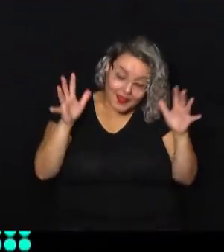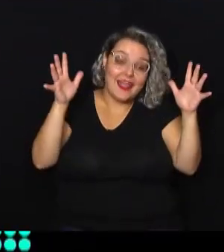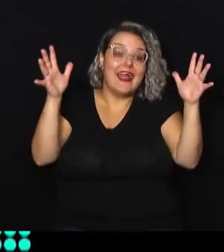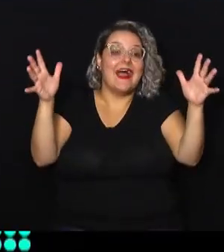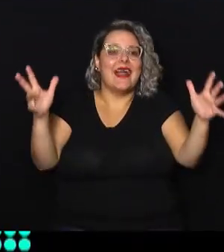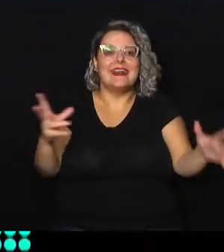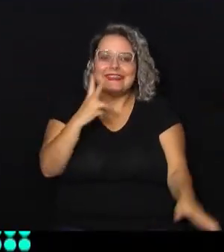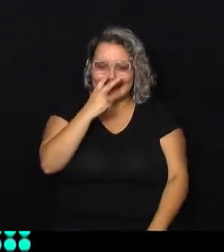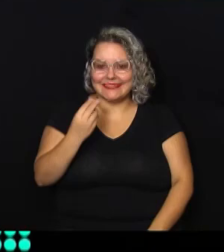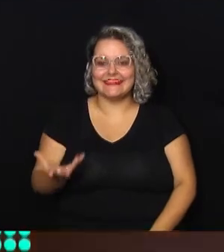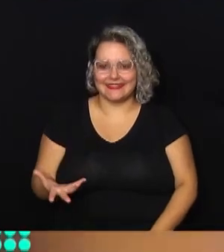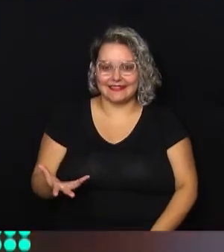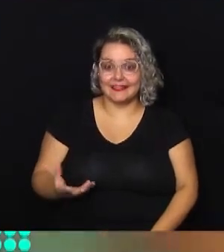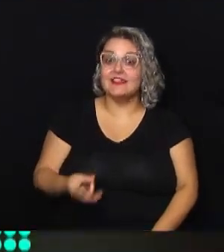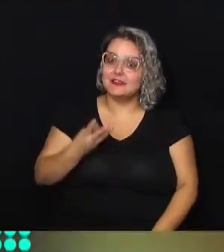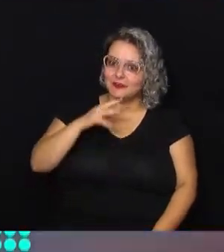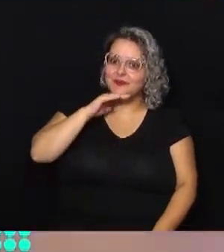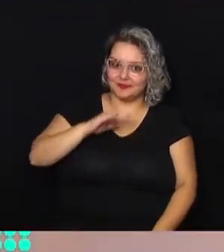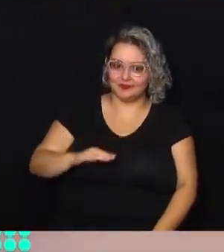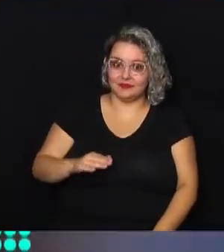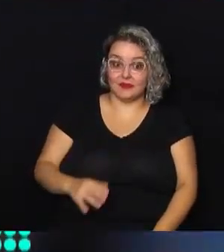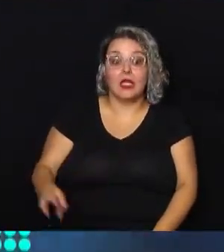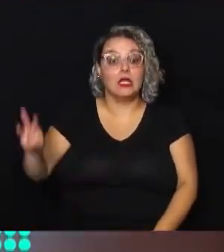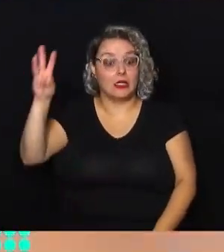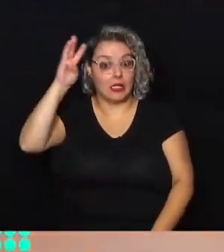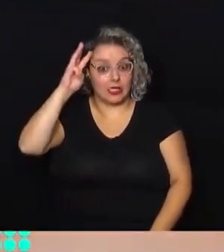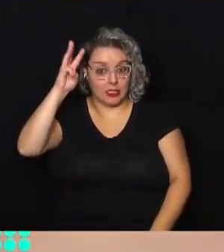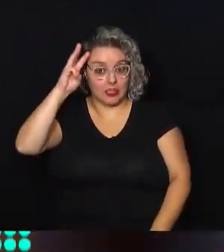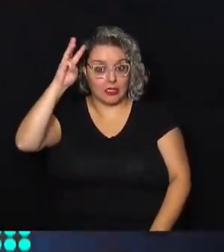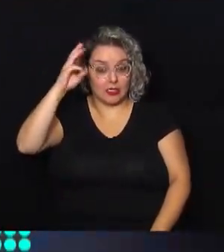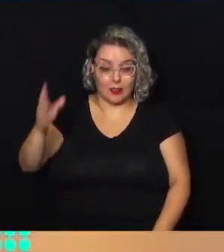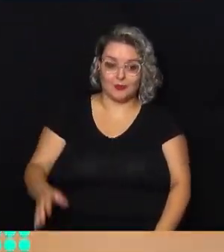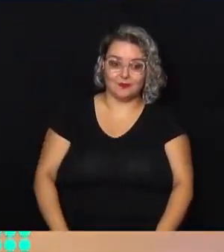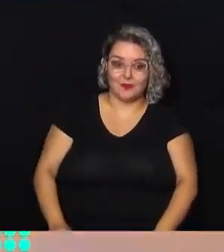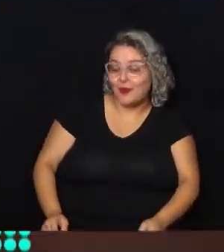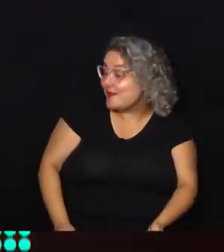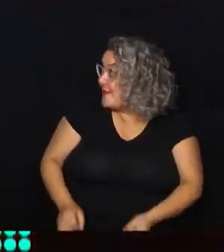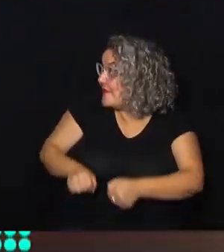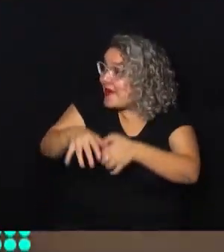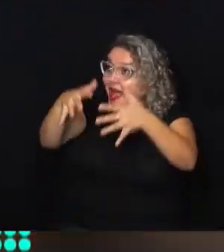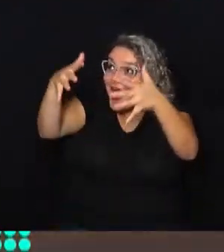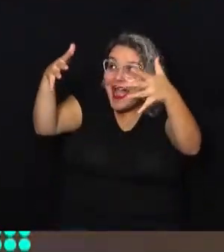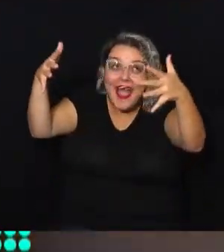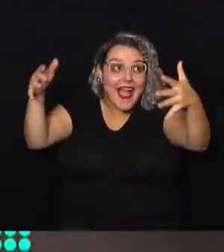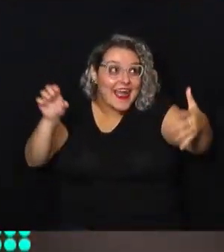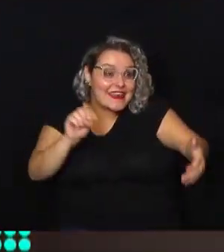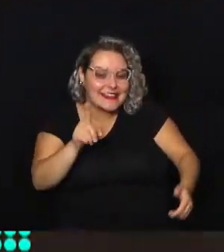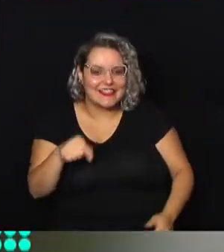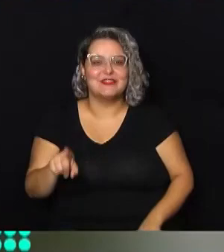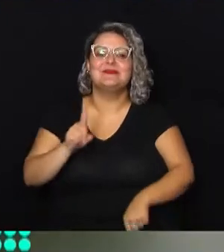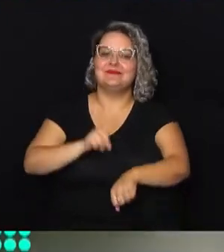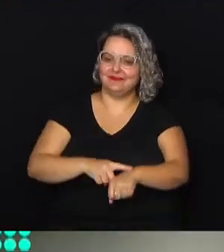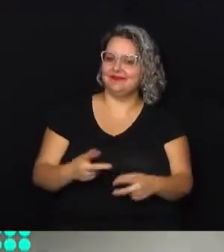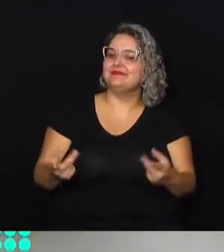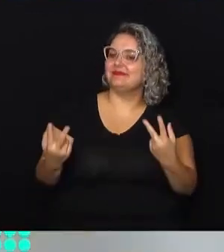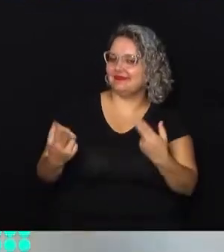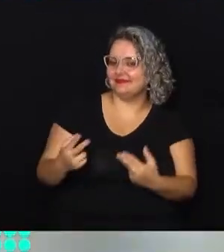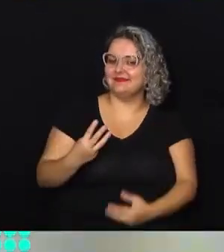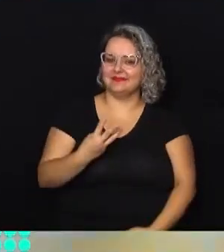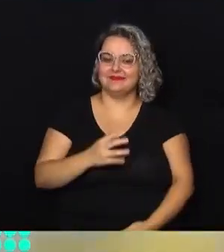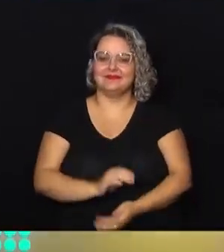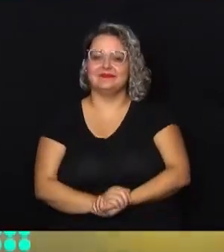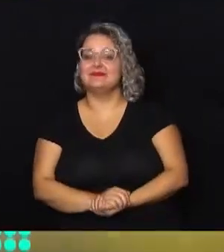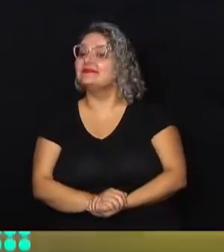Lobo, às 3 da tarde. Na terça-feira de carnaval, o Mágico de Oz, no mesmo horário, às 3.